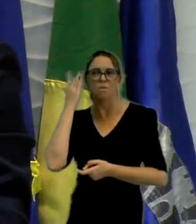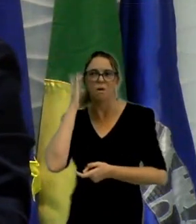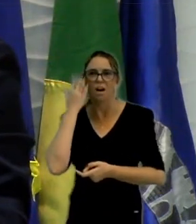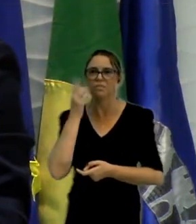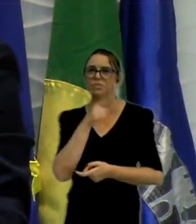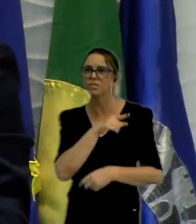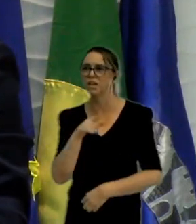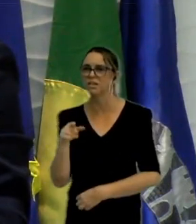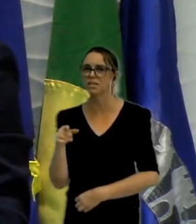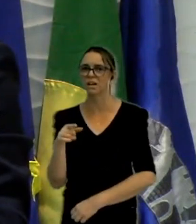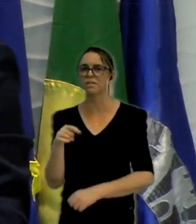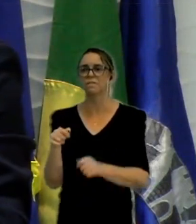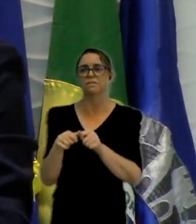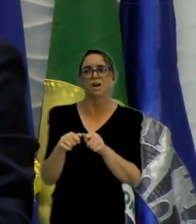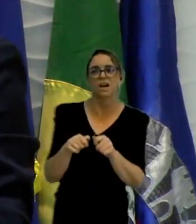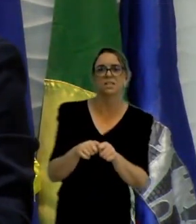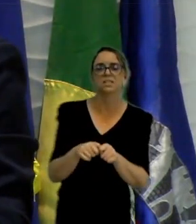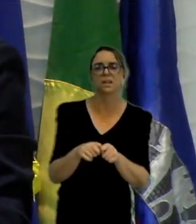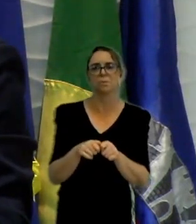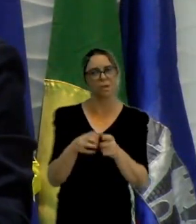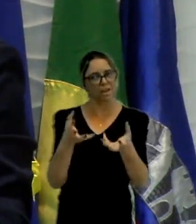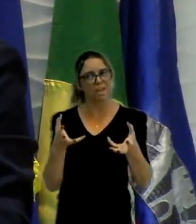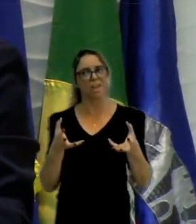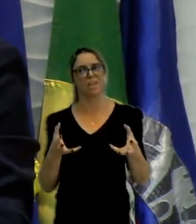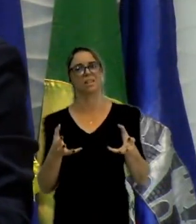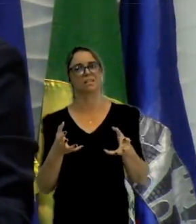fazendo isso de propósito. Agora vocês não só